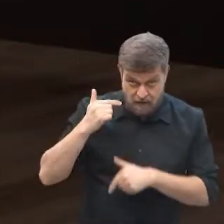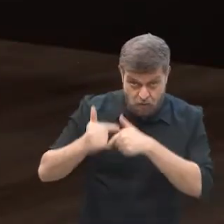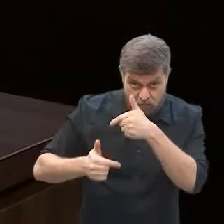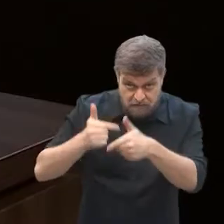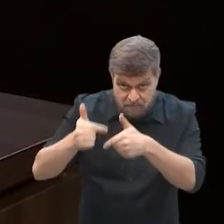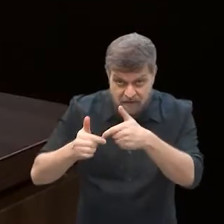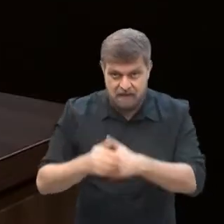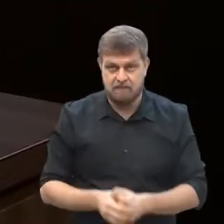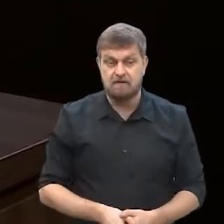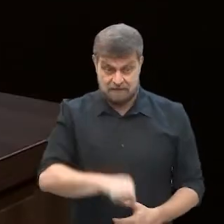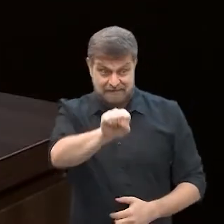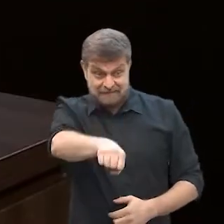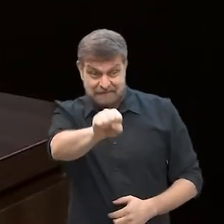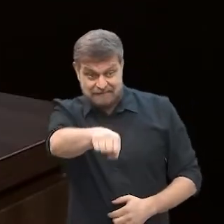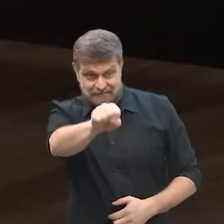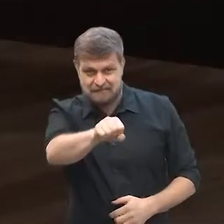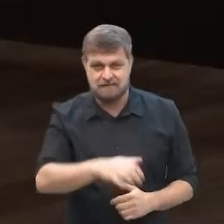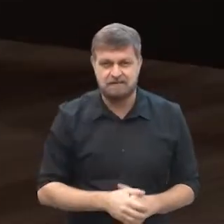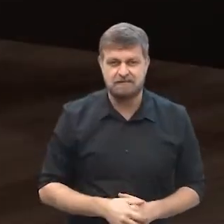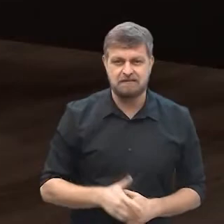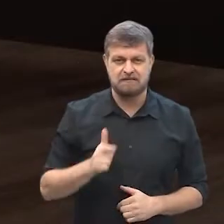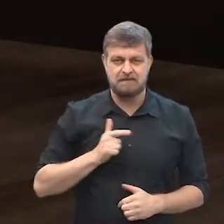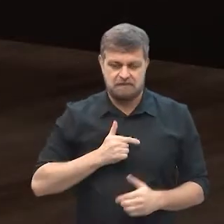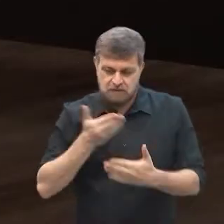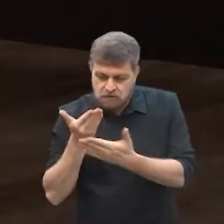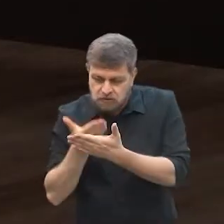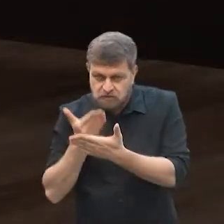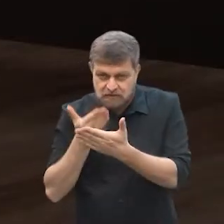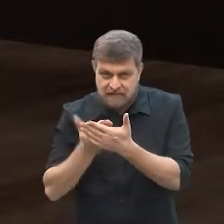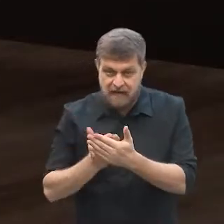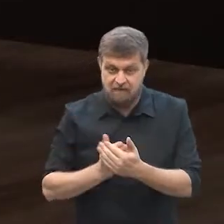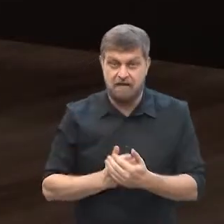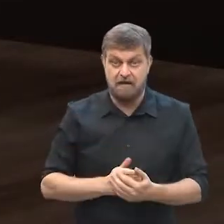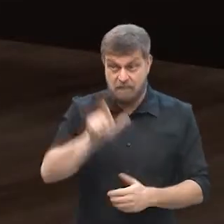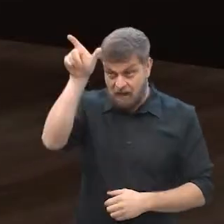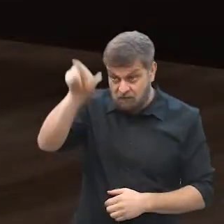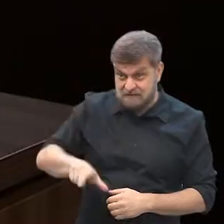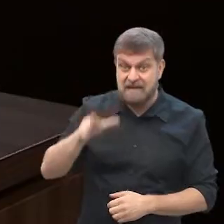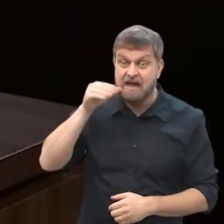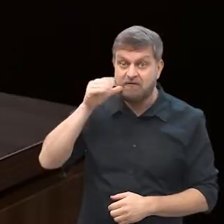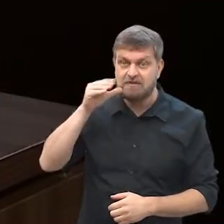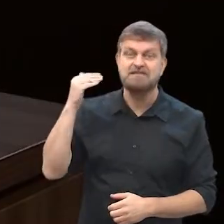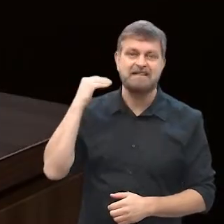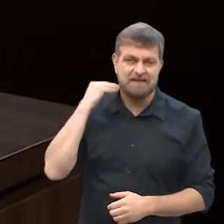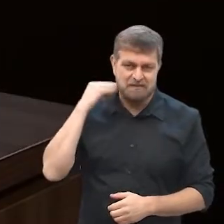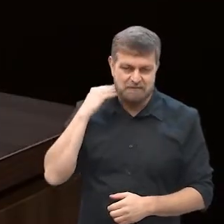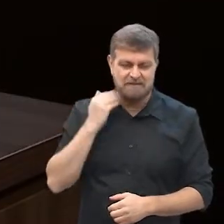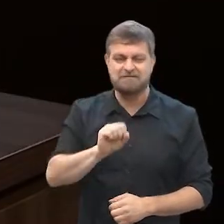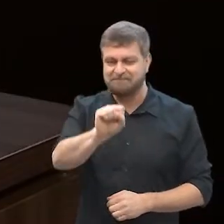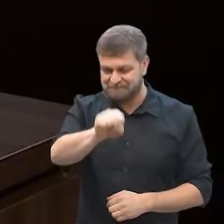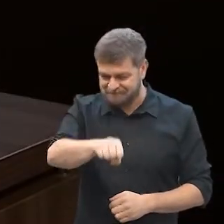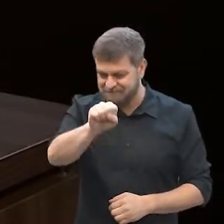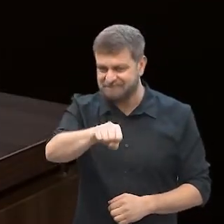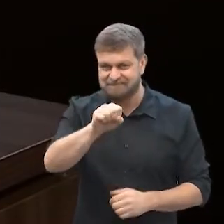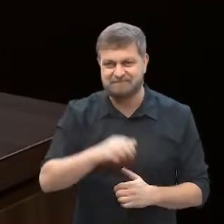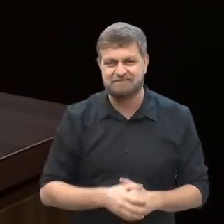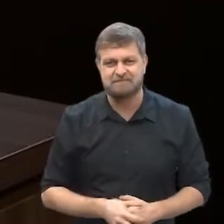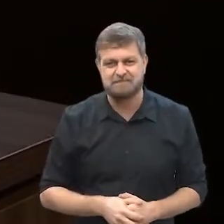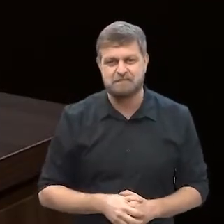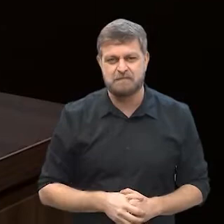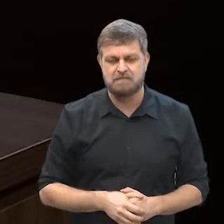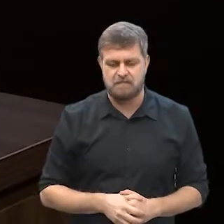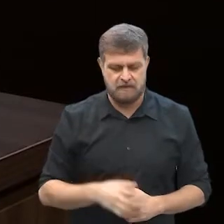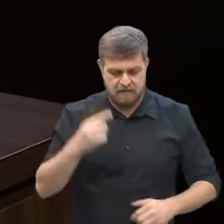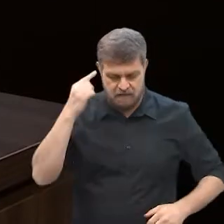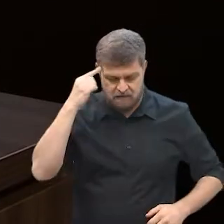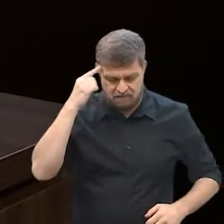ainda não? Estava no banco. Você Eu estava fazia no esses banco, estudos ainda trabalhando lá no banco? ainda trabalhando no banco. Falei: